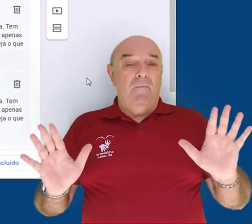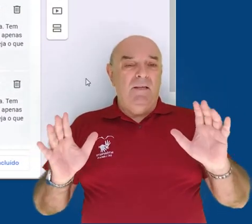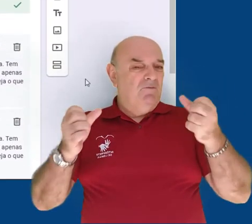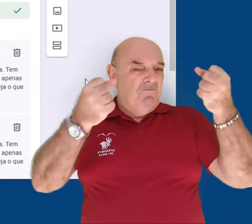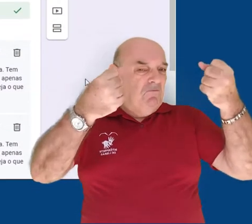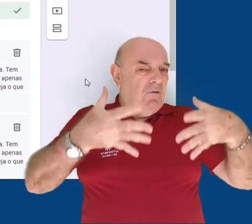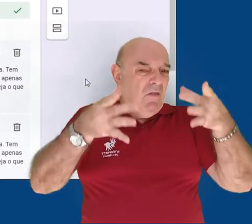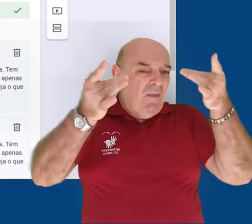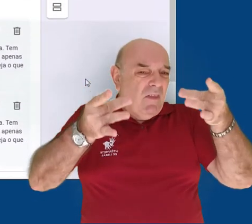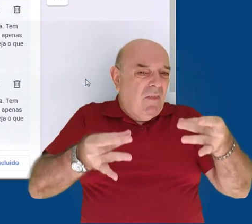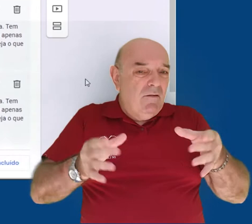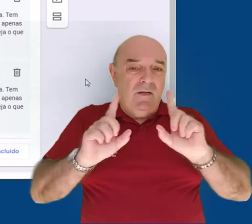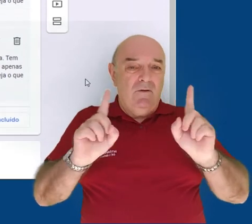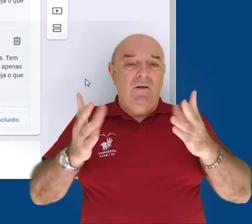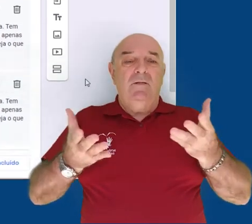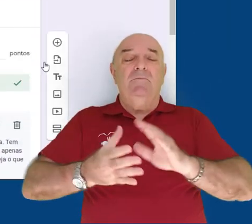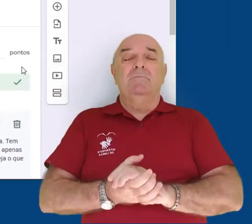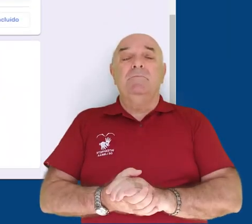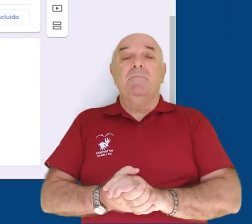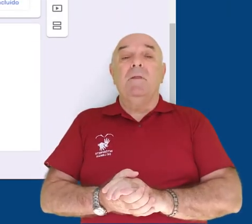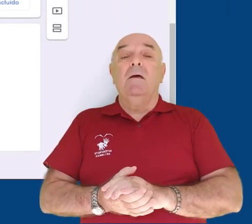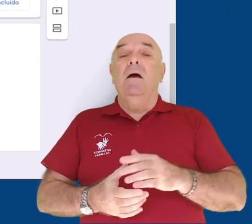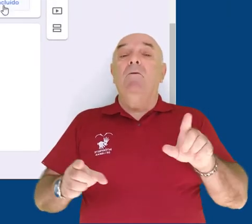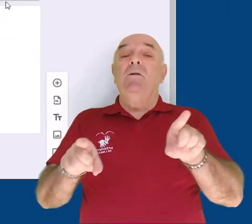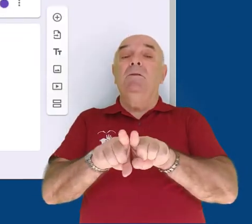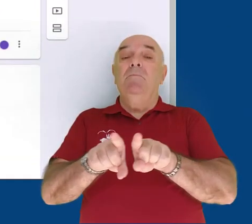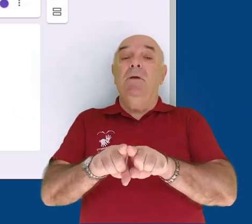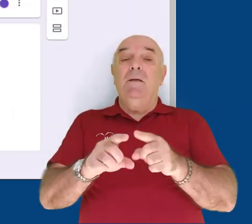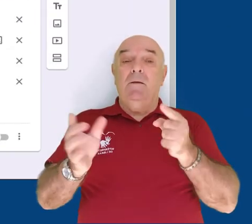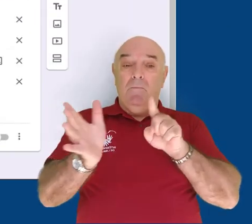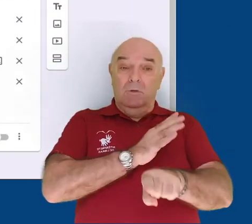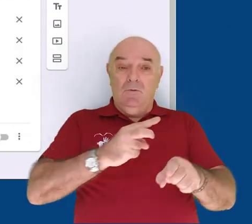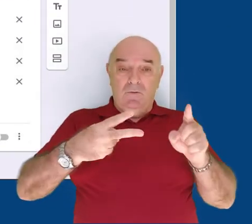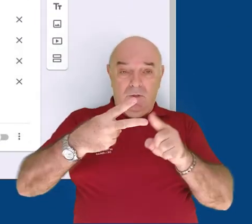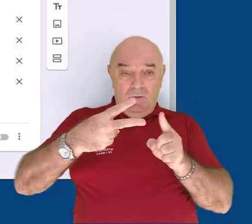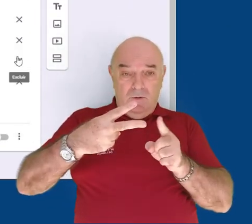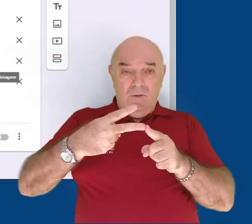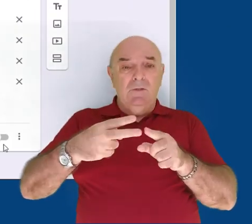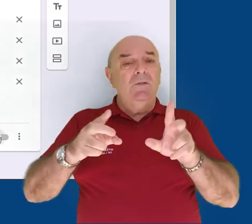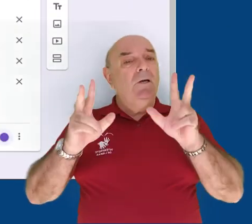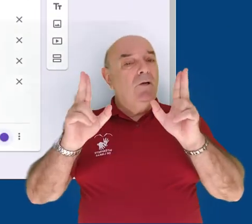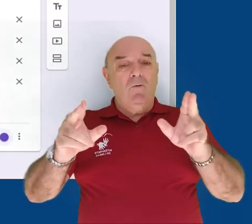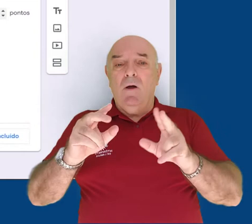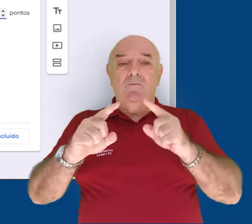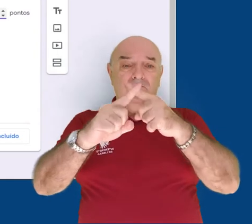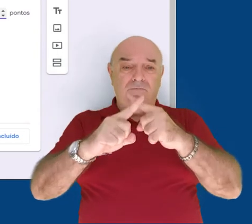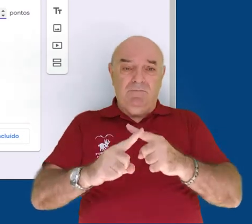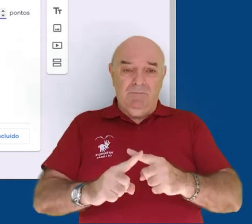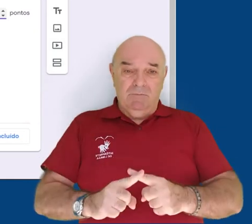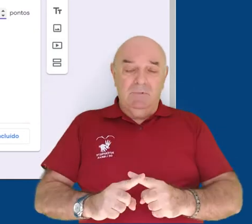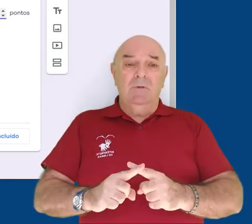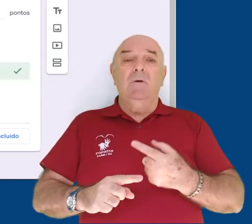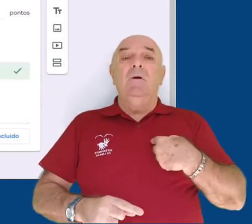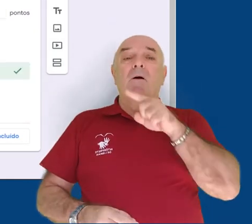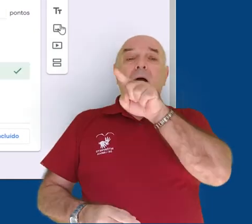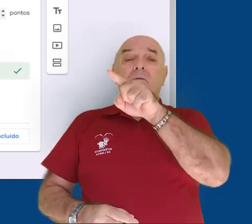mas não precisamos entrar em todo o detalhe assim faria o mesmo para Questão dois aqui embaixo é uma questão de múltipla escolha agora com mais